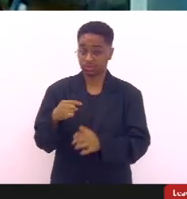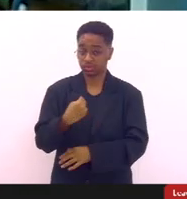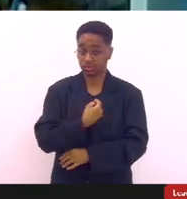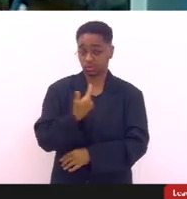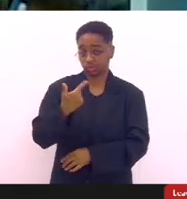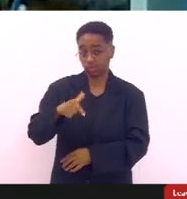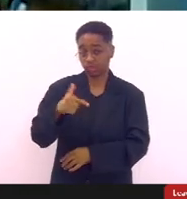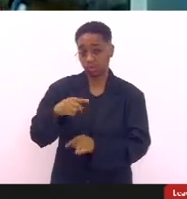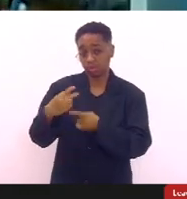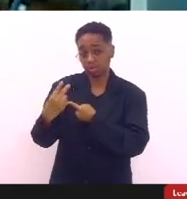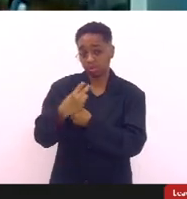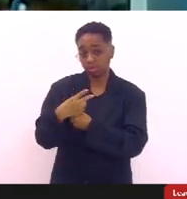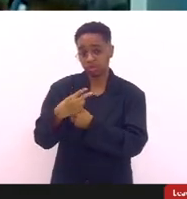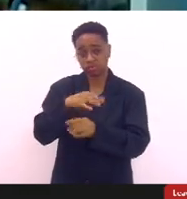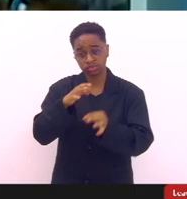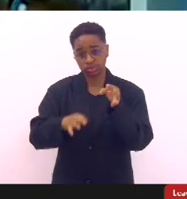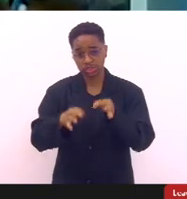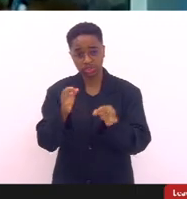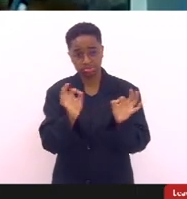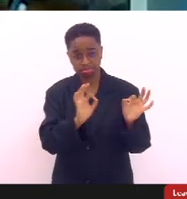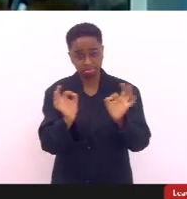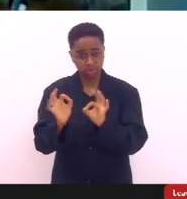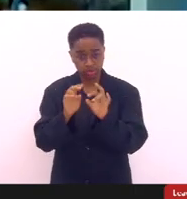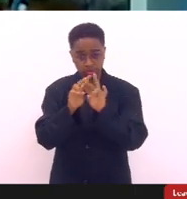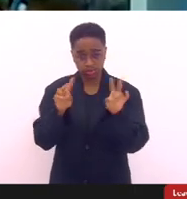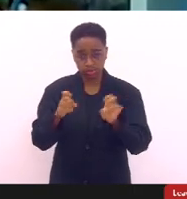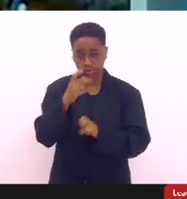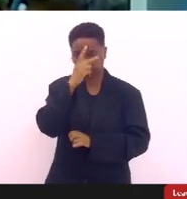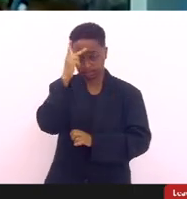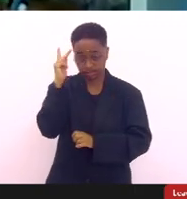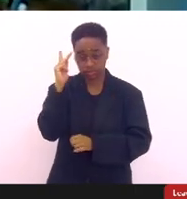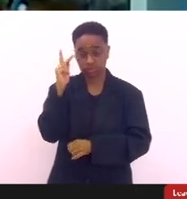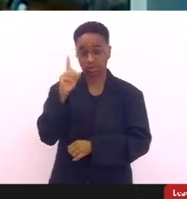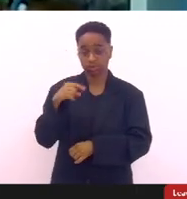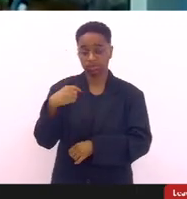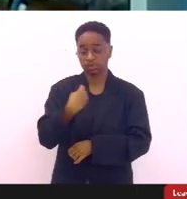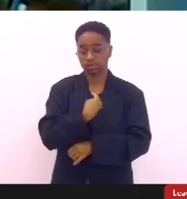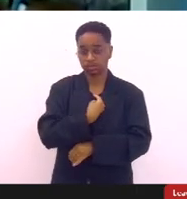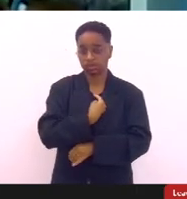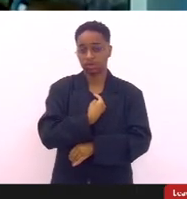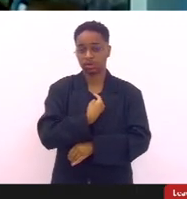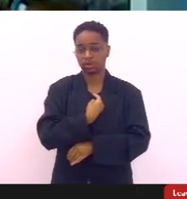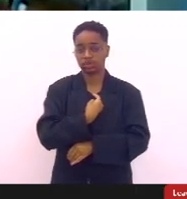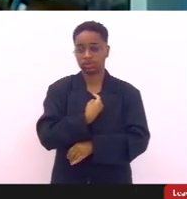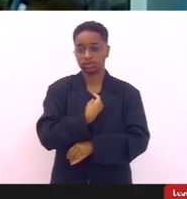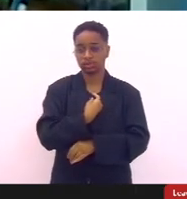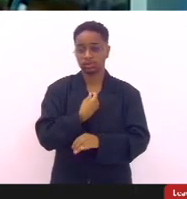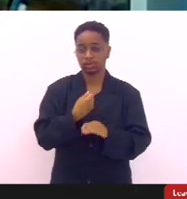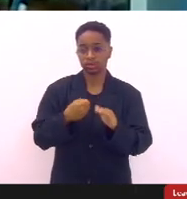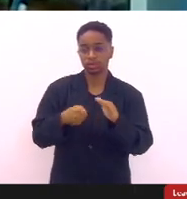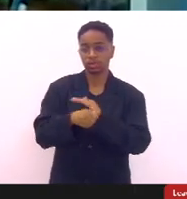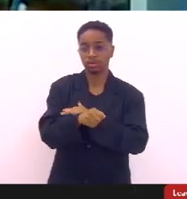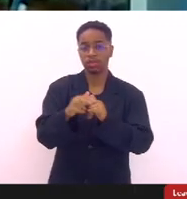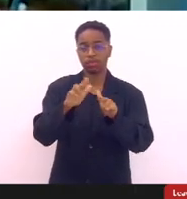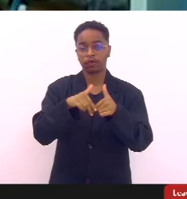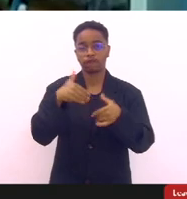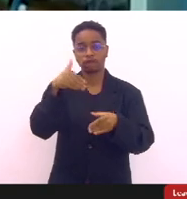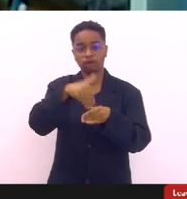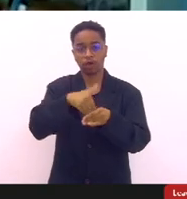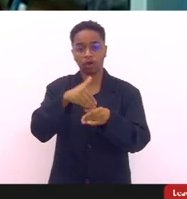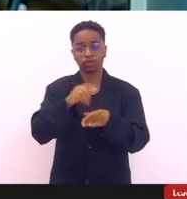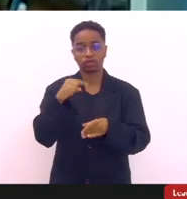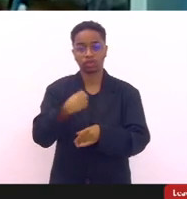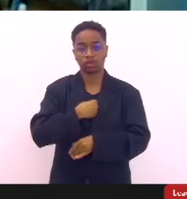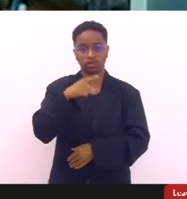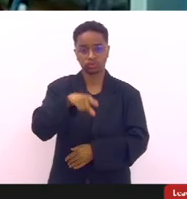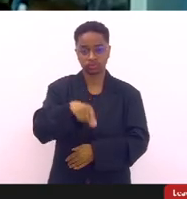nenhuma proteção jurídica com relação às pessoas cujas quais nós colocamos através do nosso voto direto no